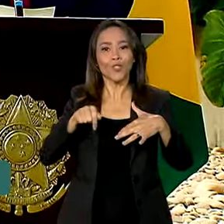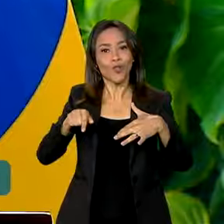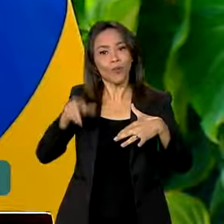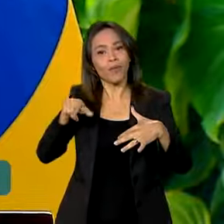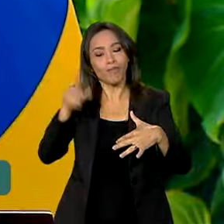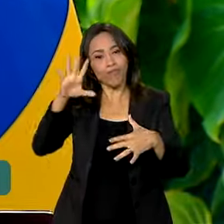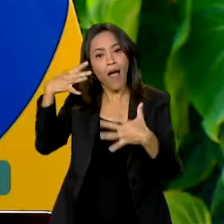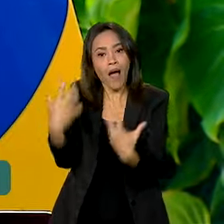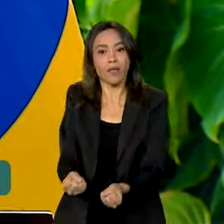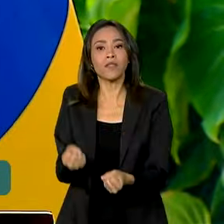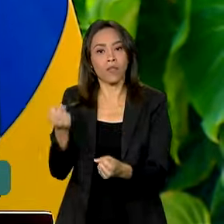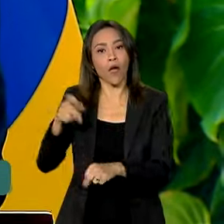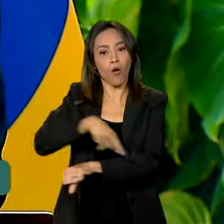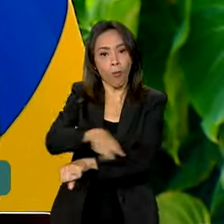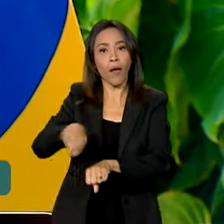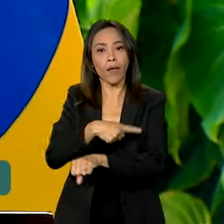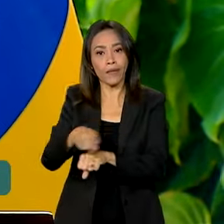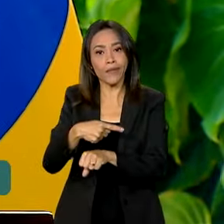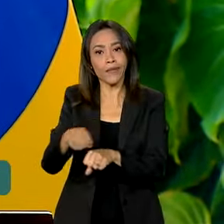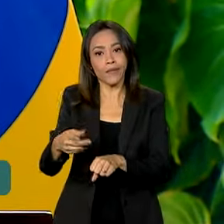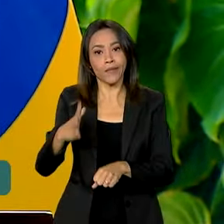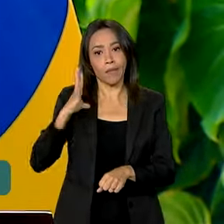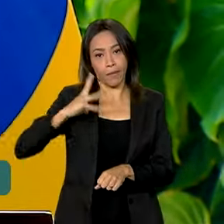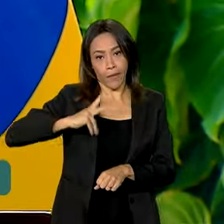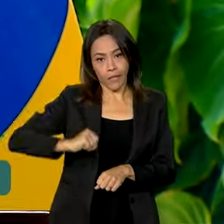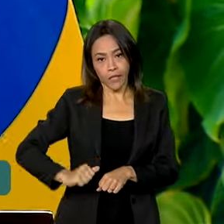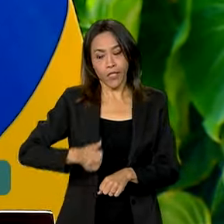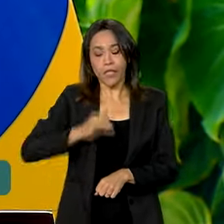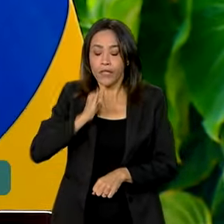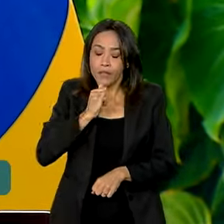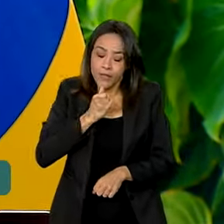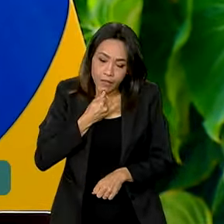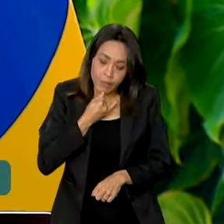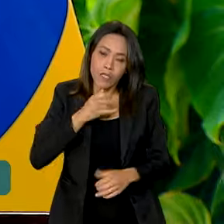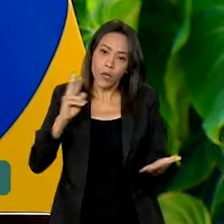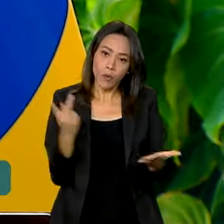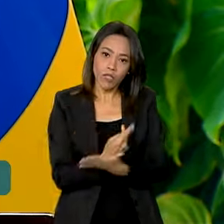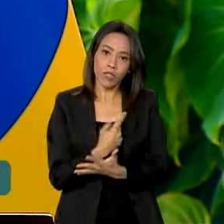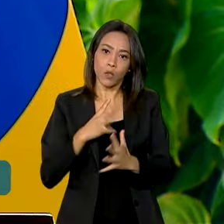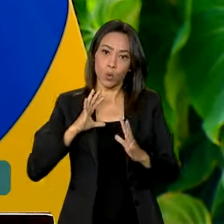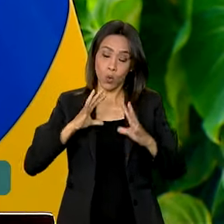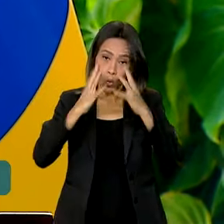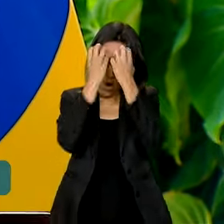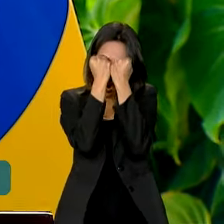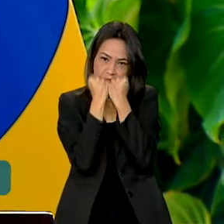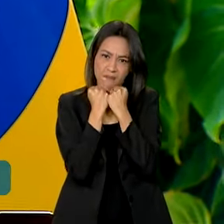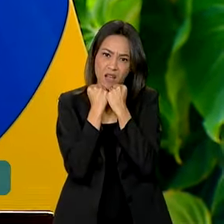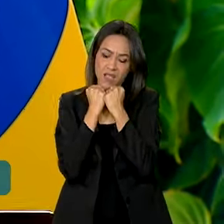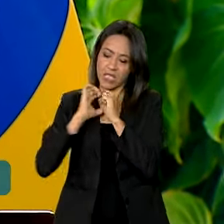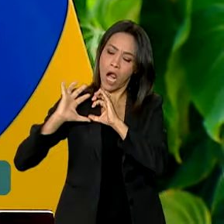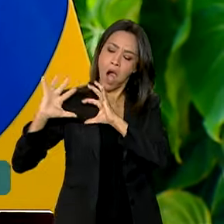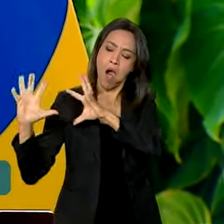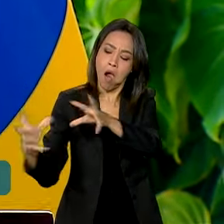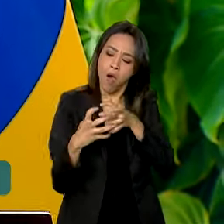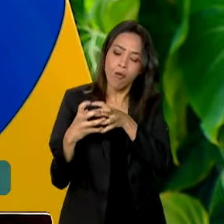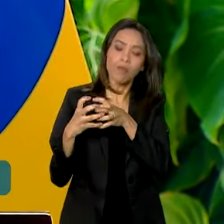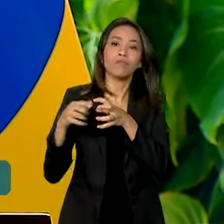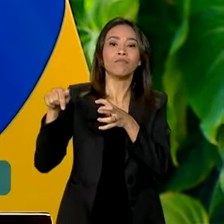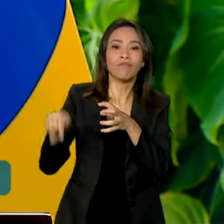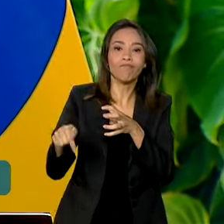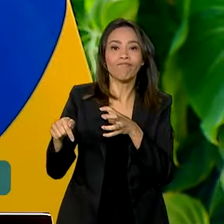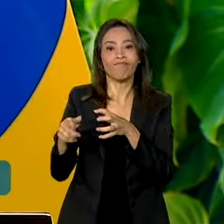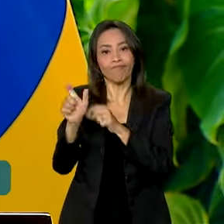Palestina, lamentou a morte de brasileiro sequestrado pelo Hamas e defendeu a paz na região. O